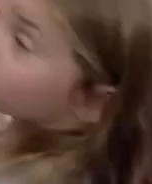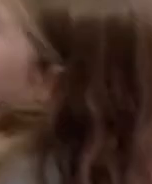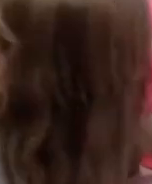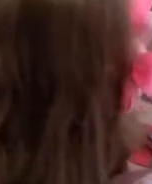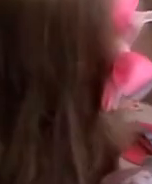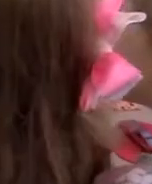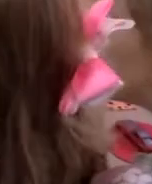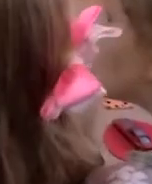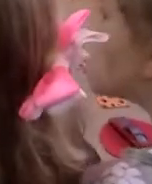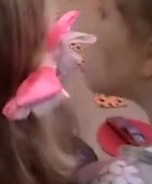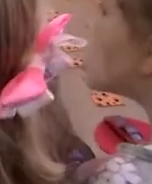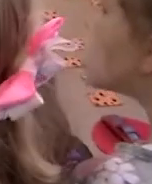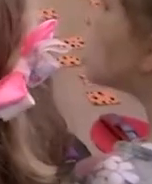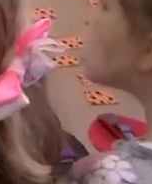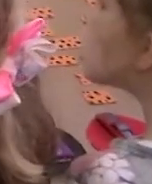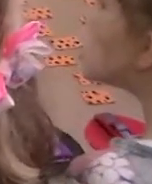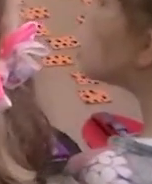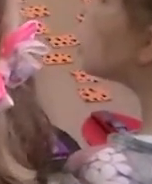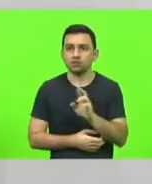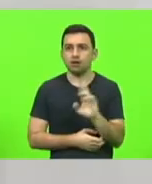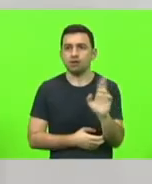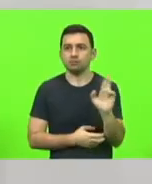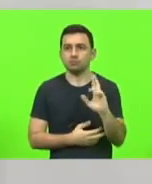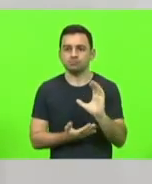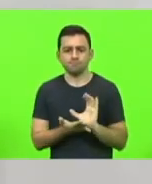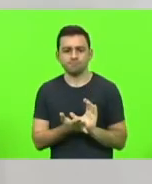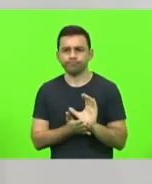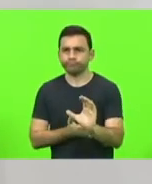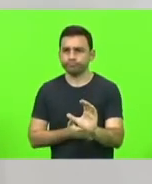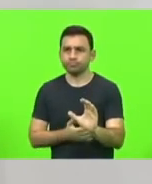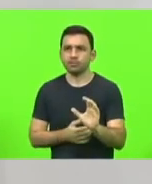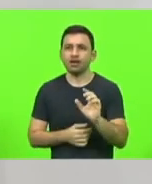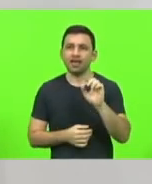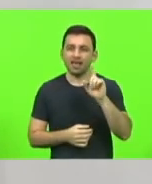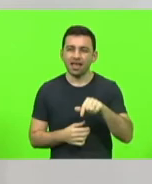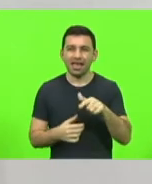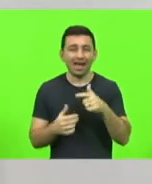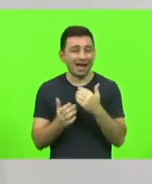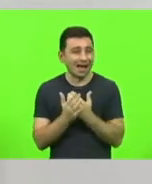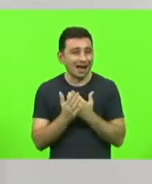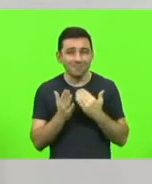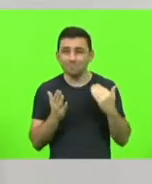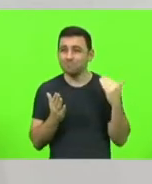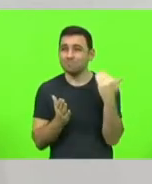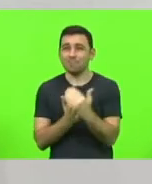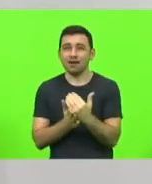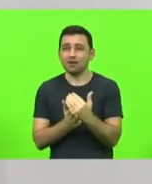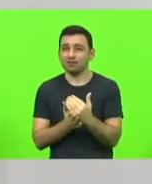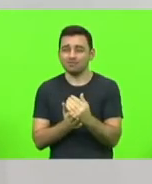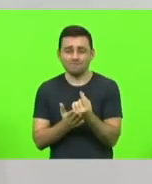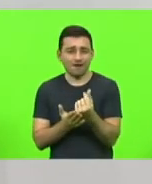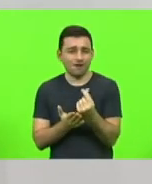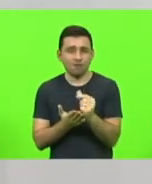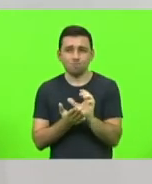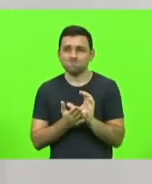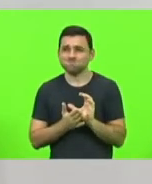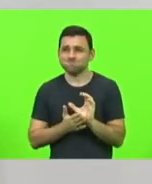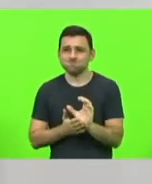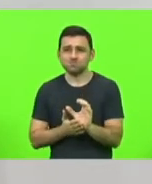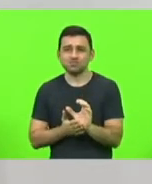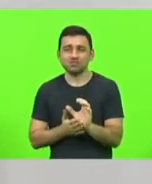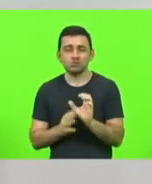com deficiência física e visual. Trata-se da maior soma já aplicada